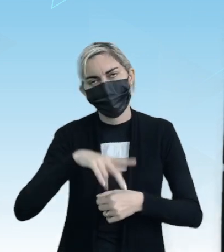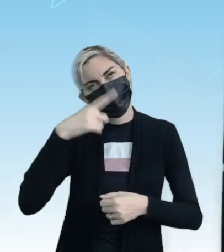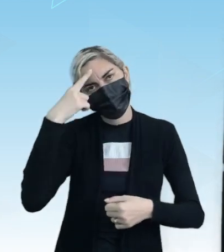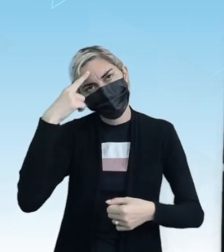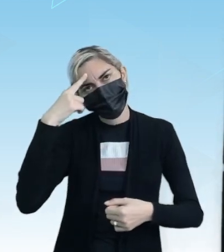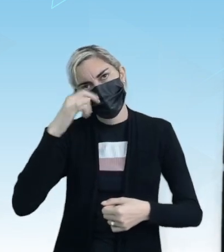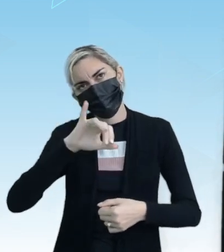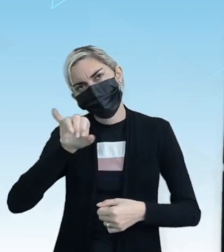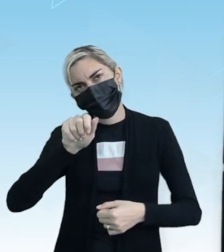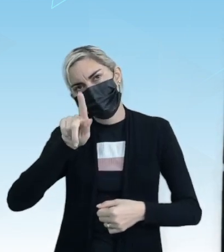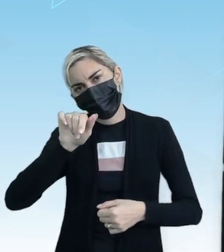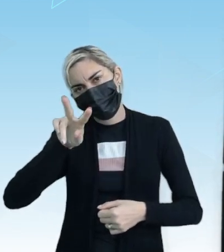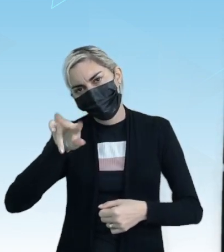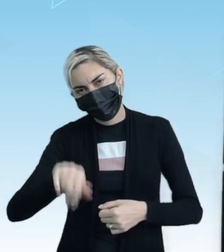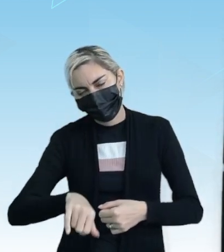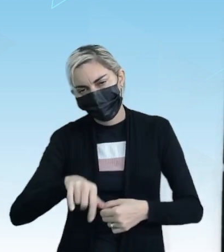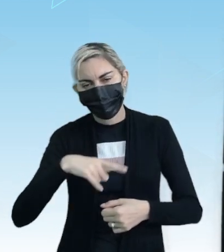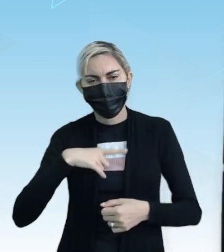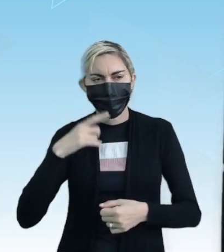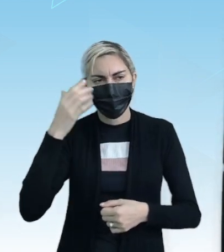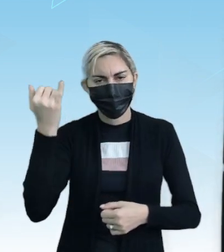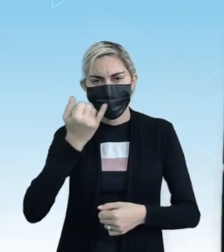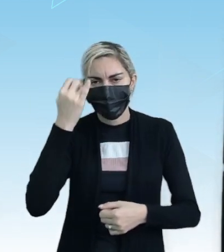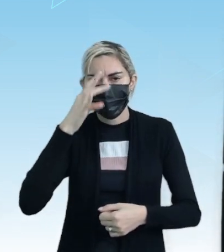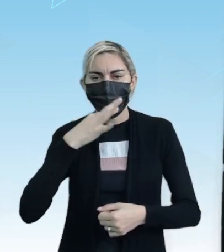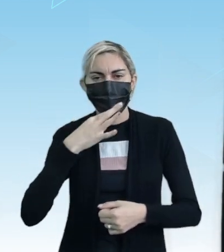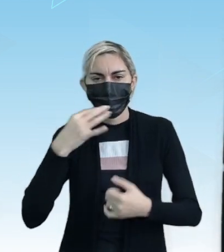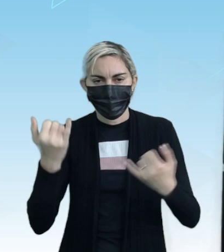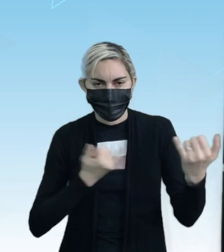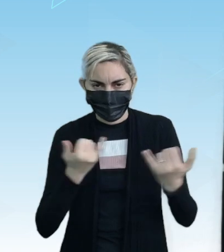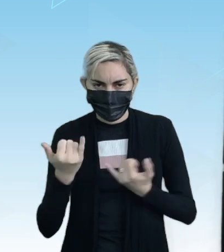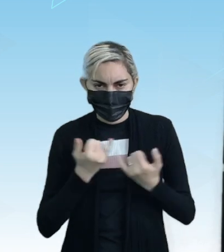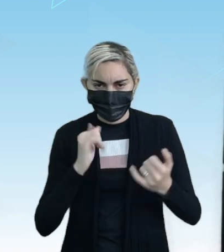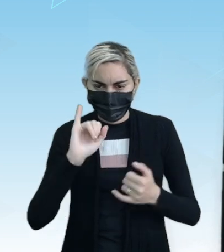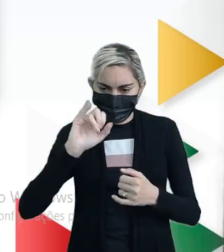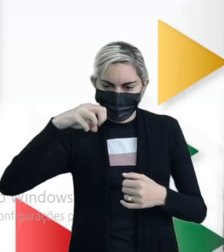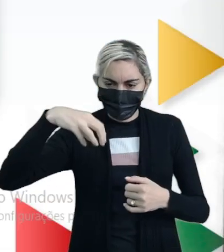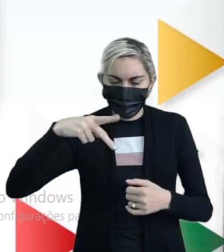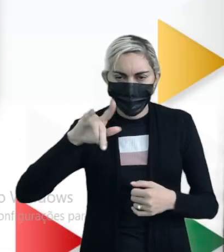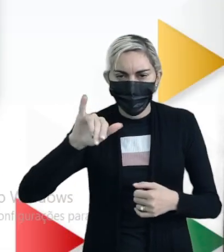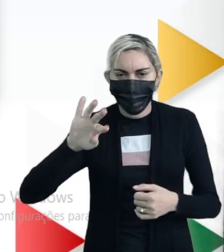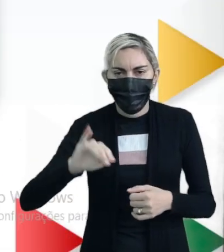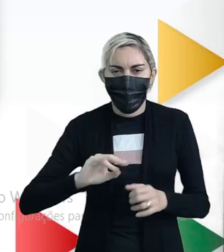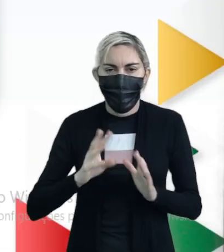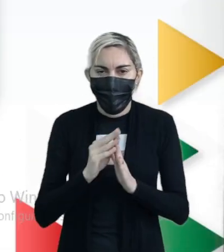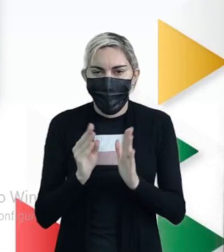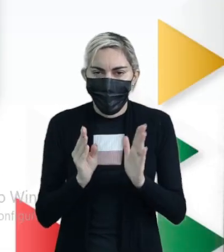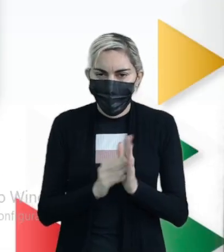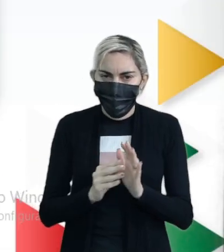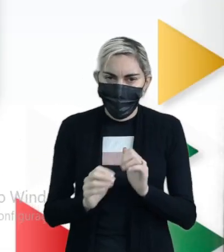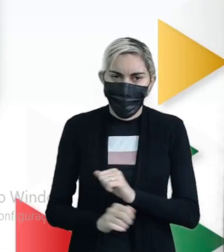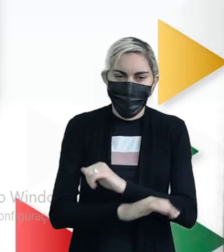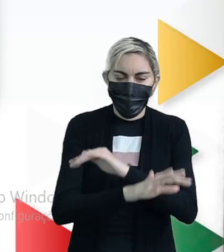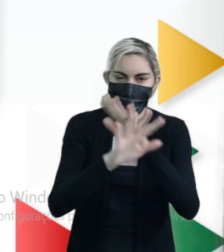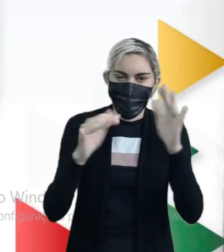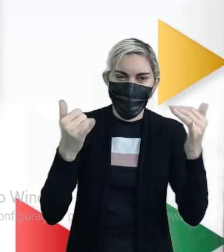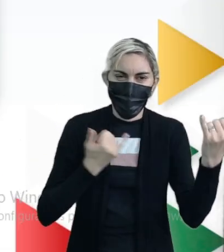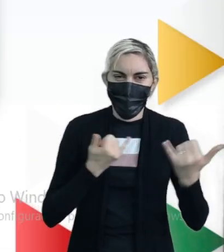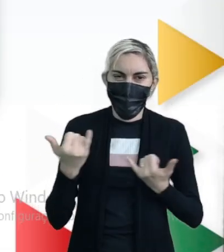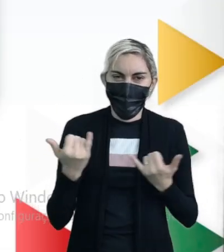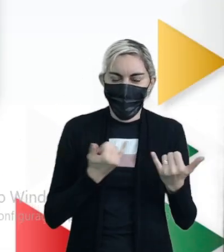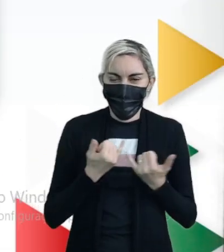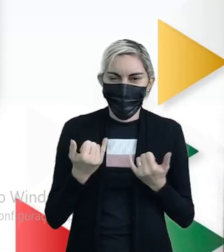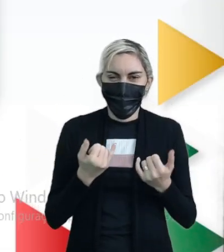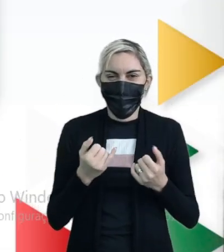Então, é importante conhecer. Olhem aí, as informações implícitas estão fundamentadas nas